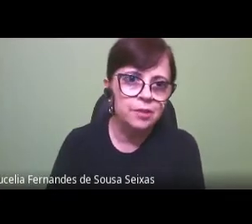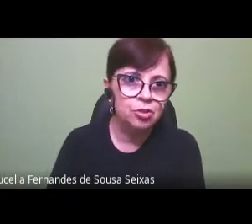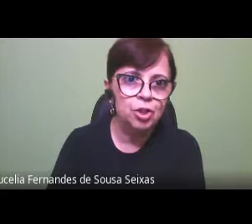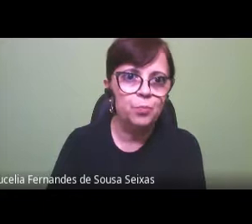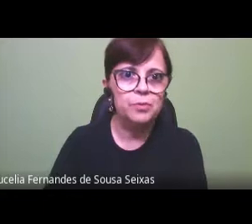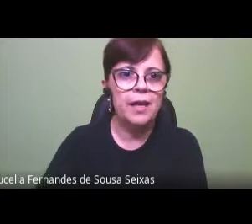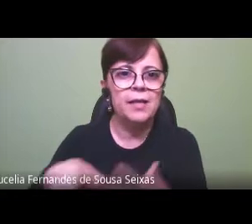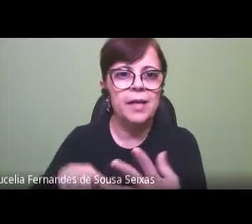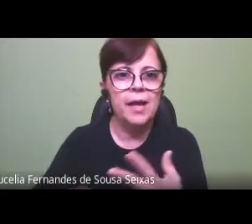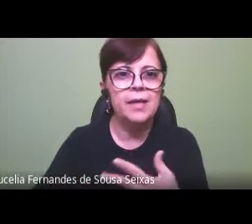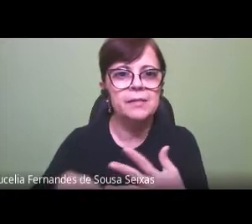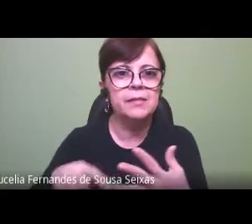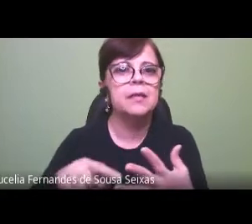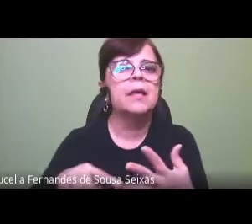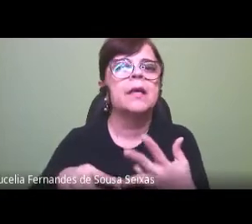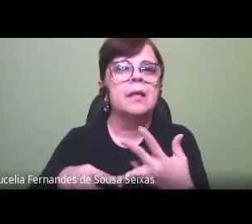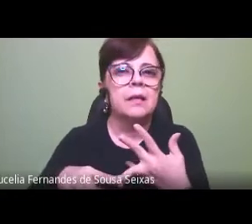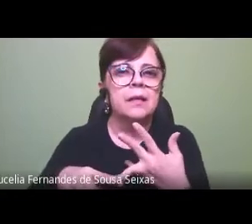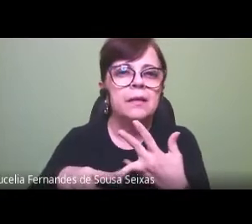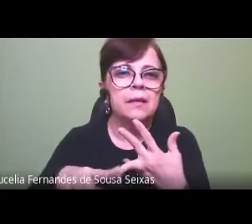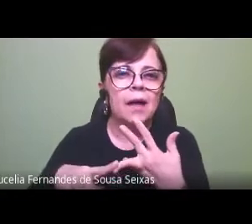Esses três tipos, a LS,